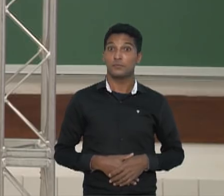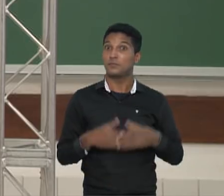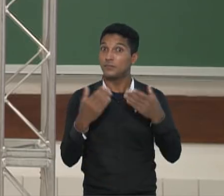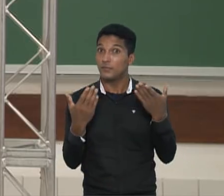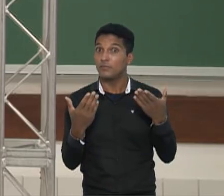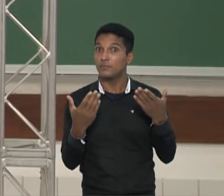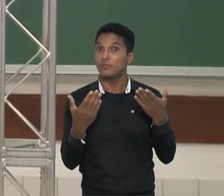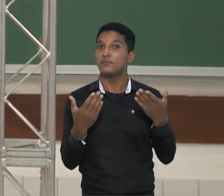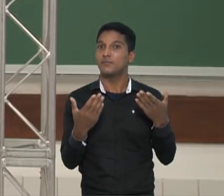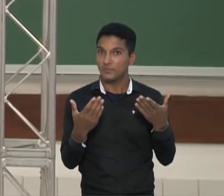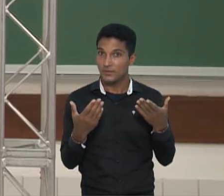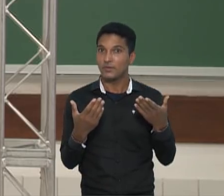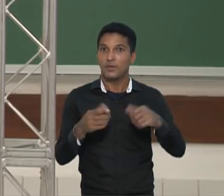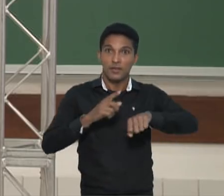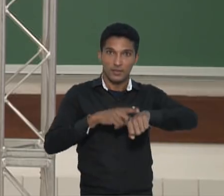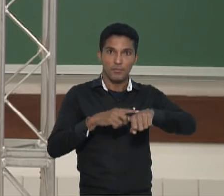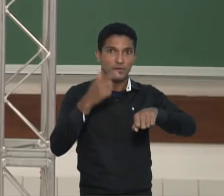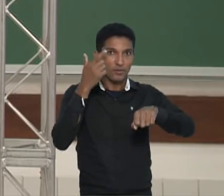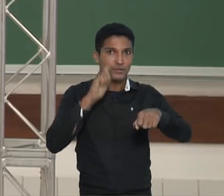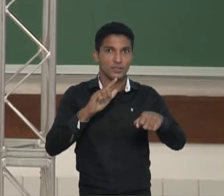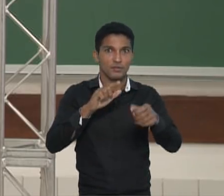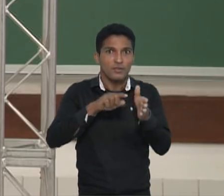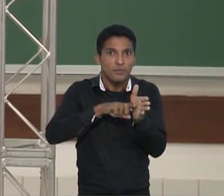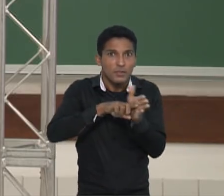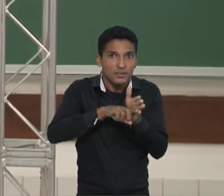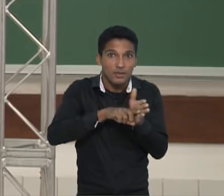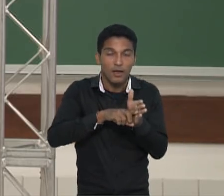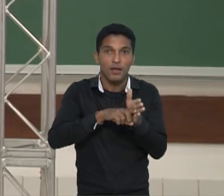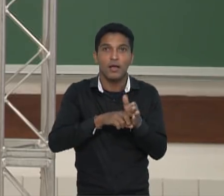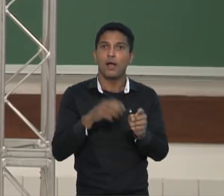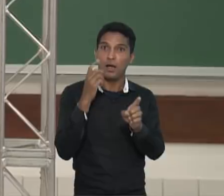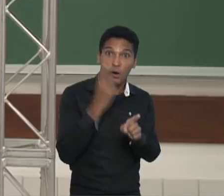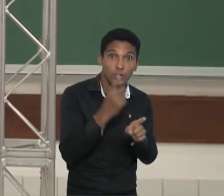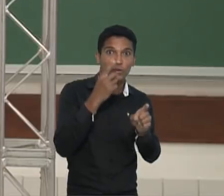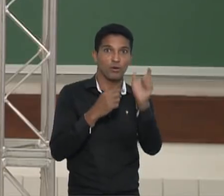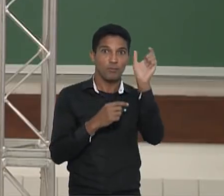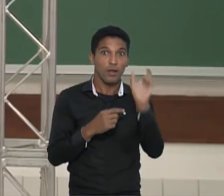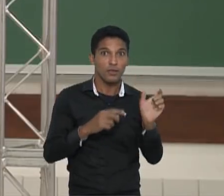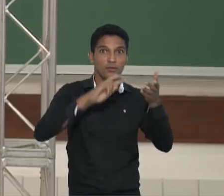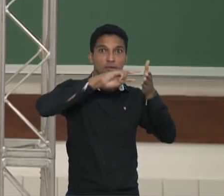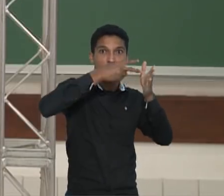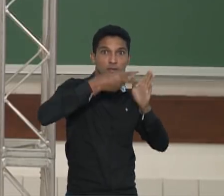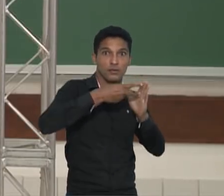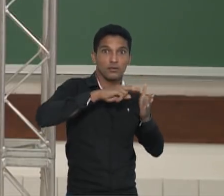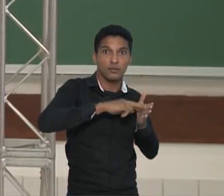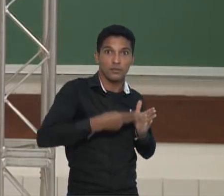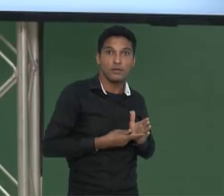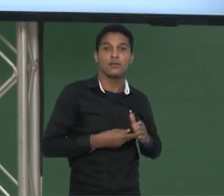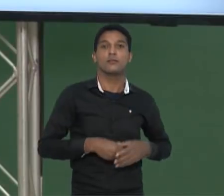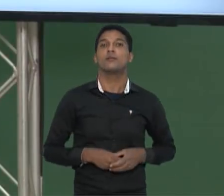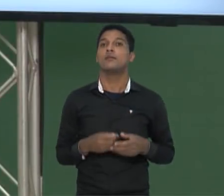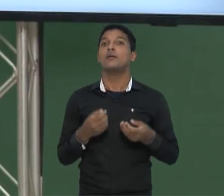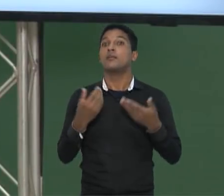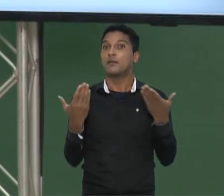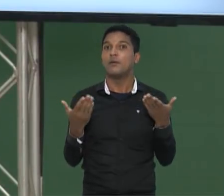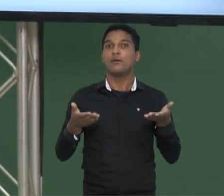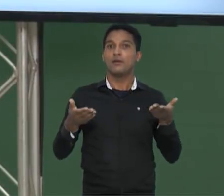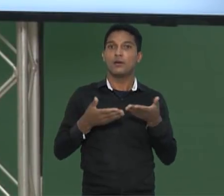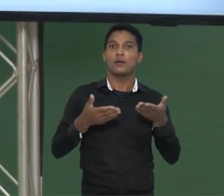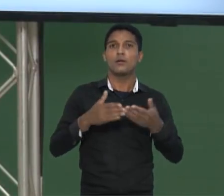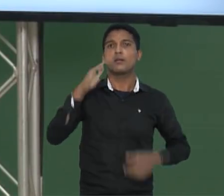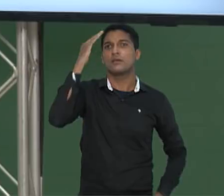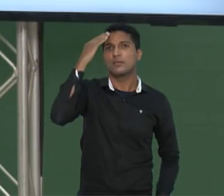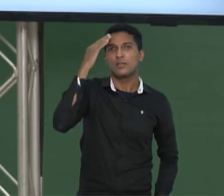E aí, deu tempo de você pesquisar? Descobriu? Então, vamos agora entender cada